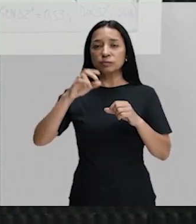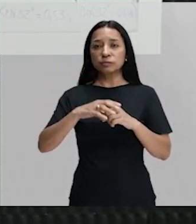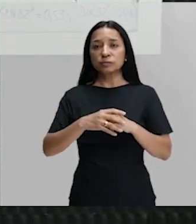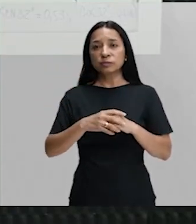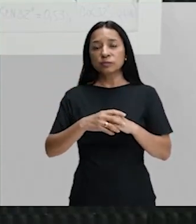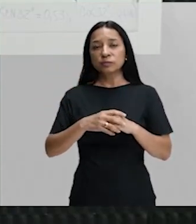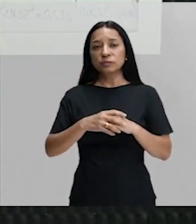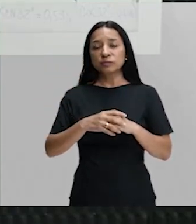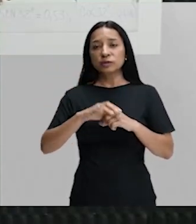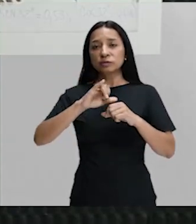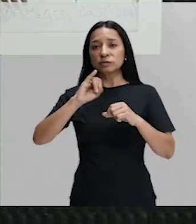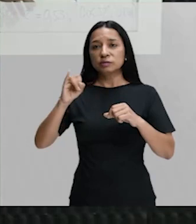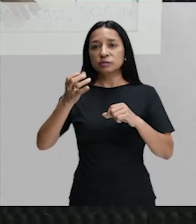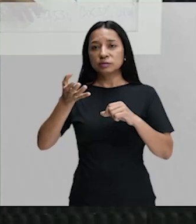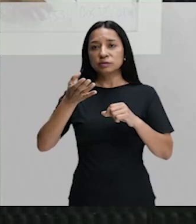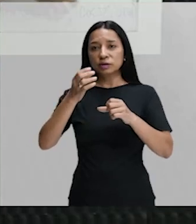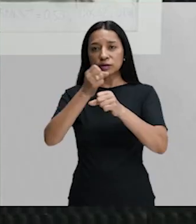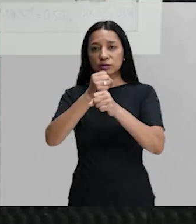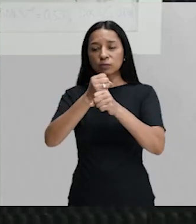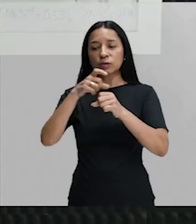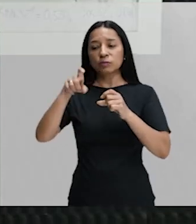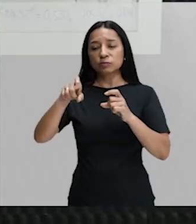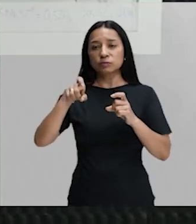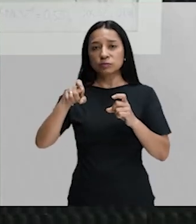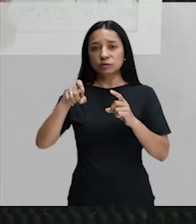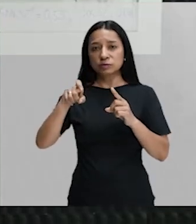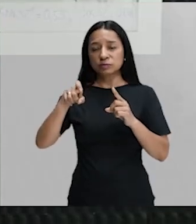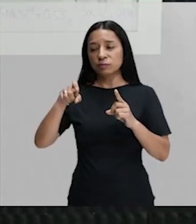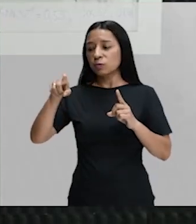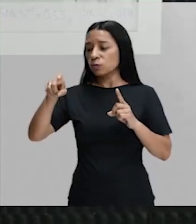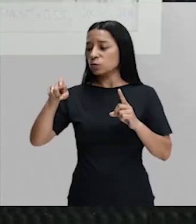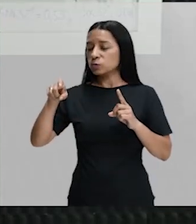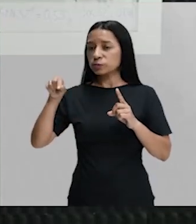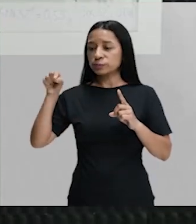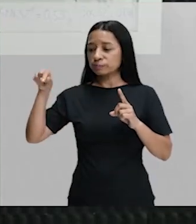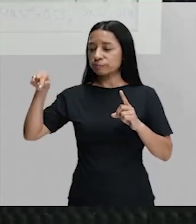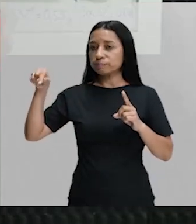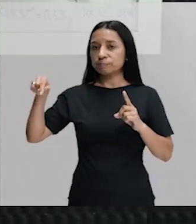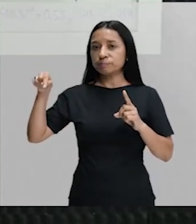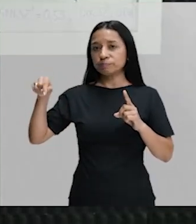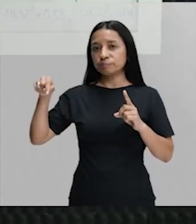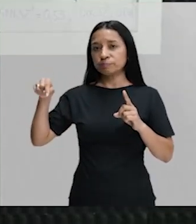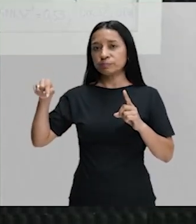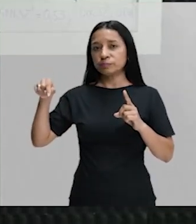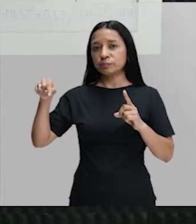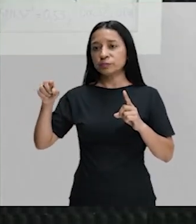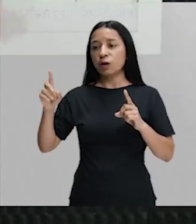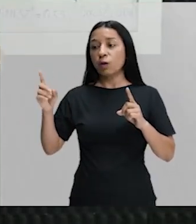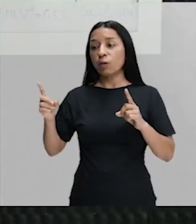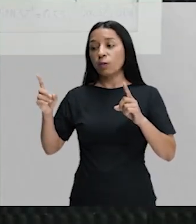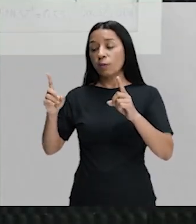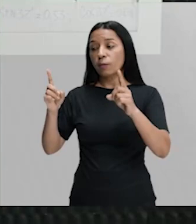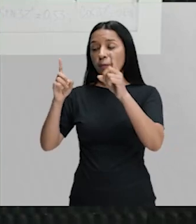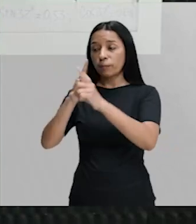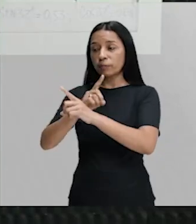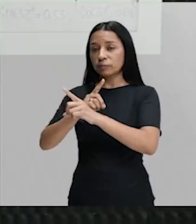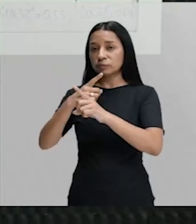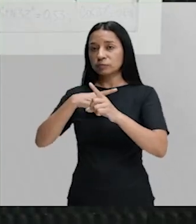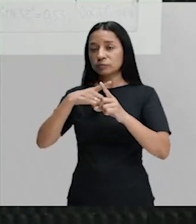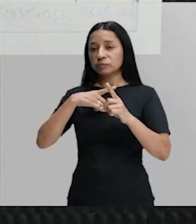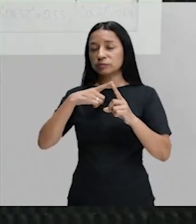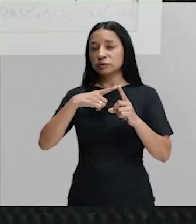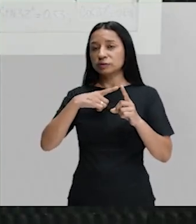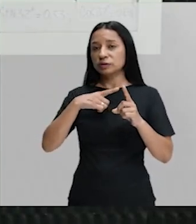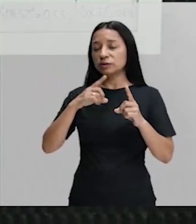Tá? Então, se eu quero calcular o x, que é cateto oposto, e tem a hipotenusa,